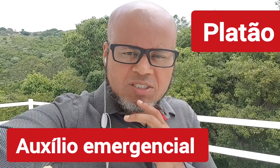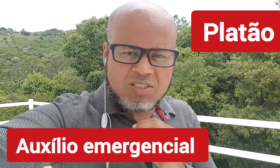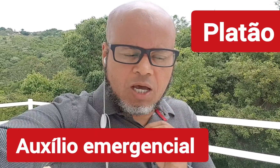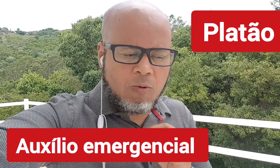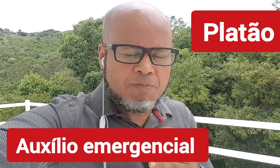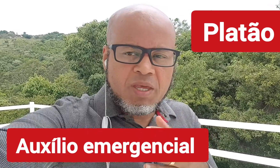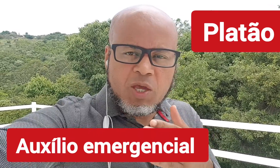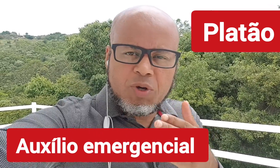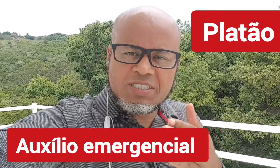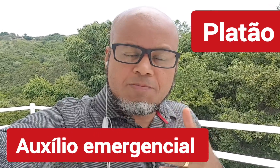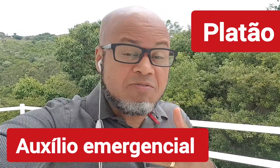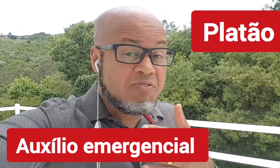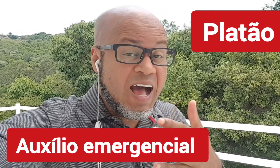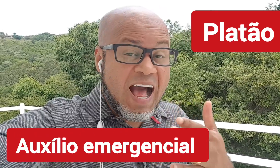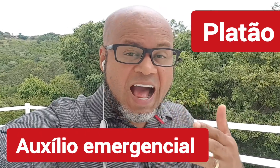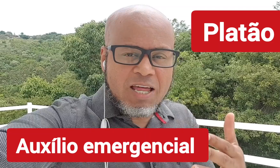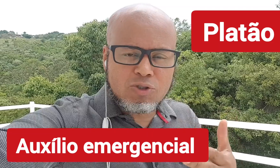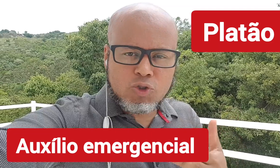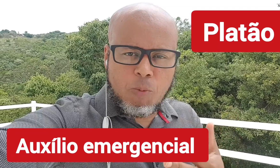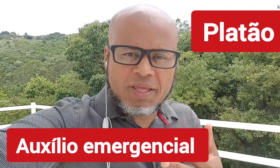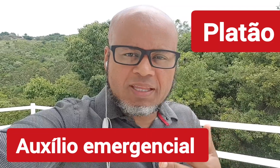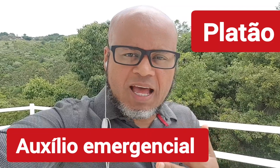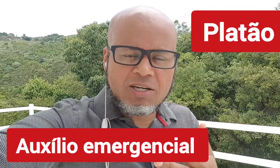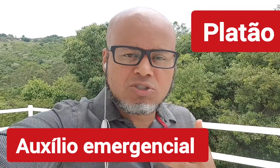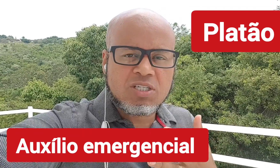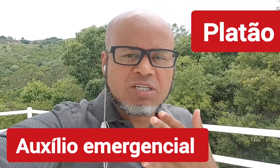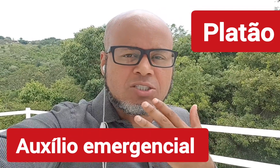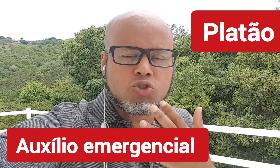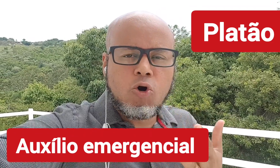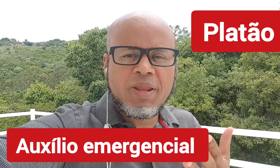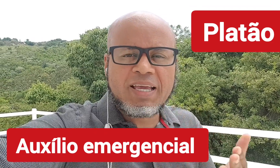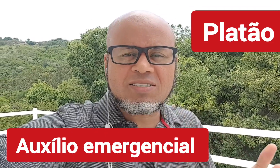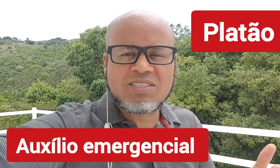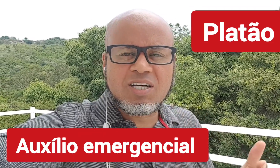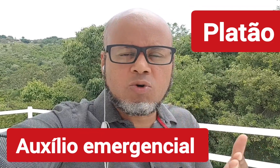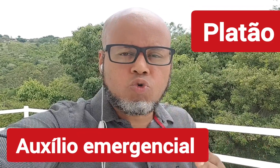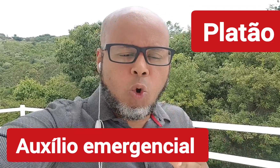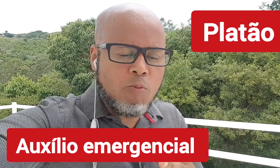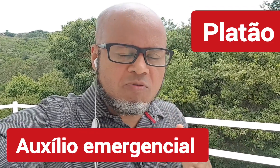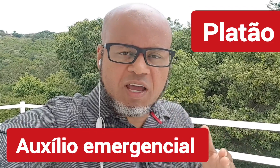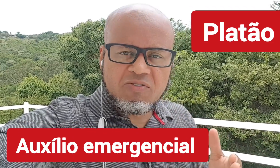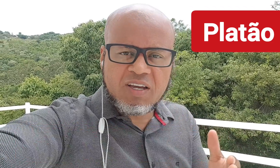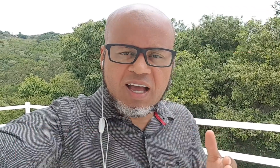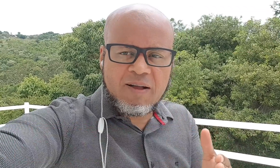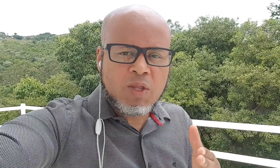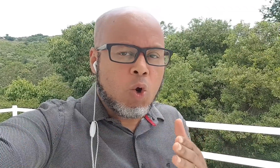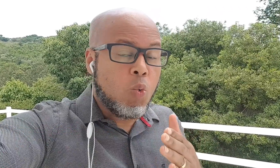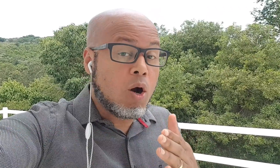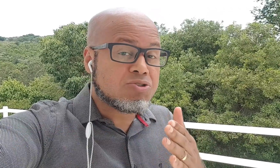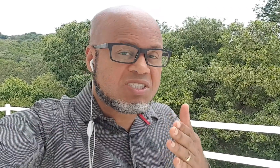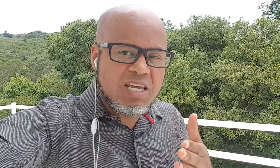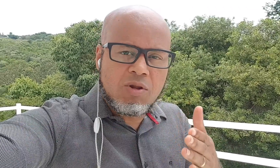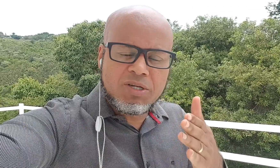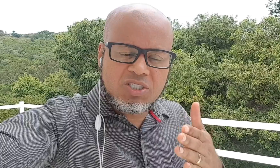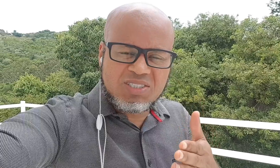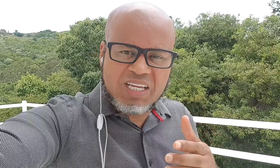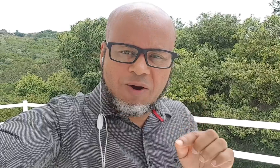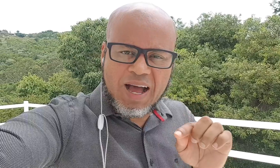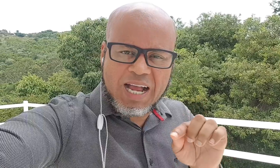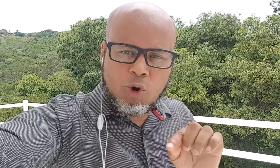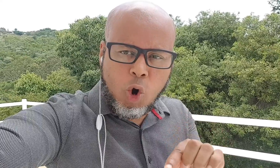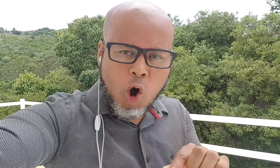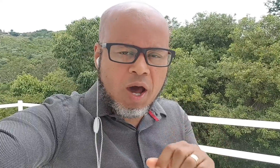emergencial. Eu recebi vários comentários sobre a questão como vai ficar o auxílio